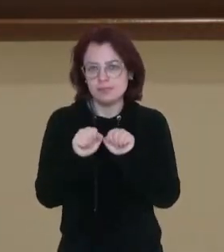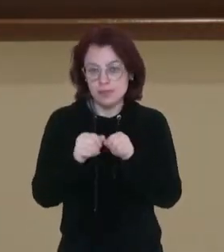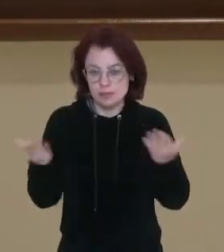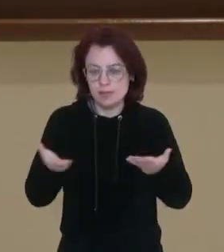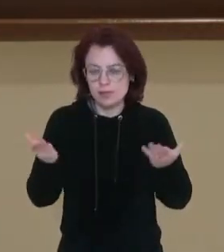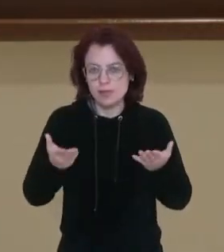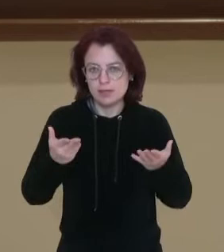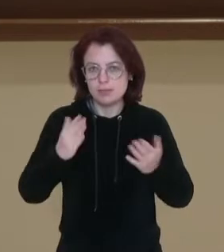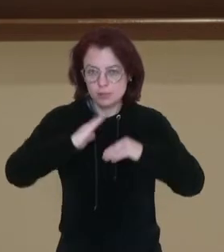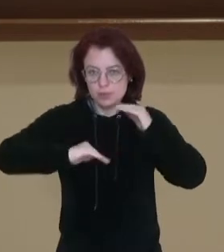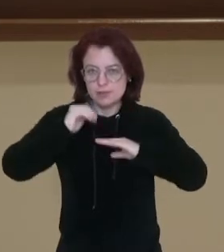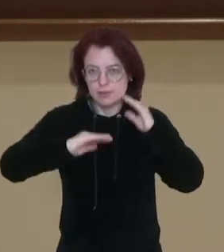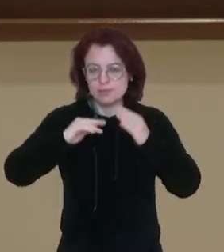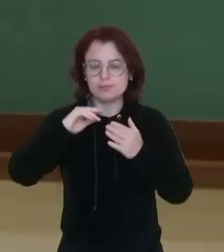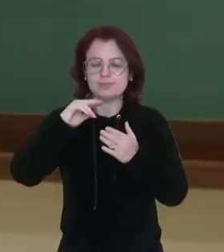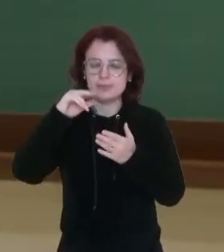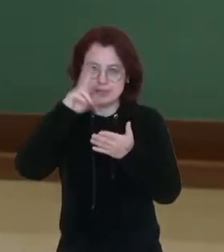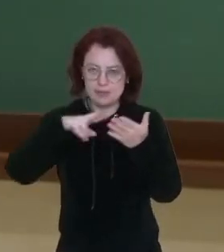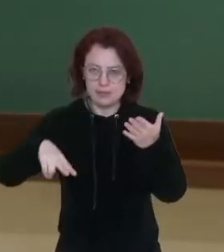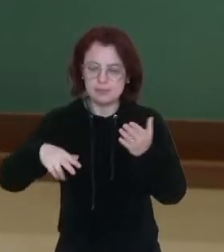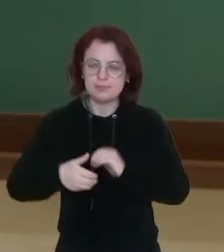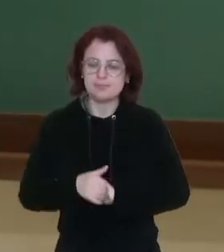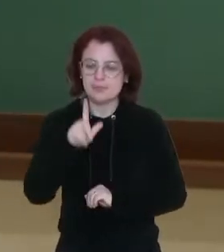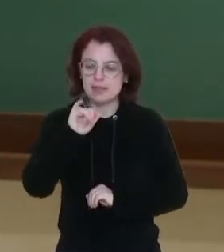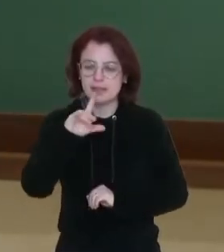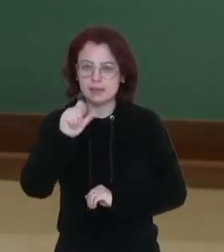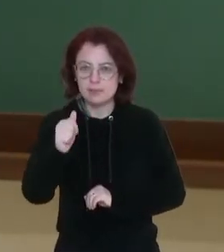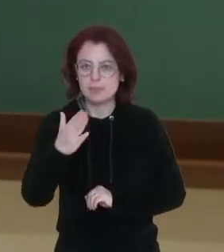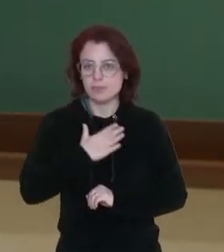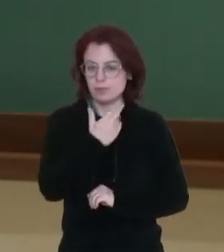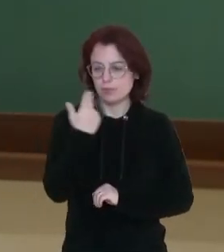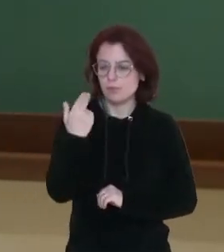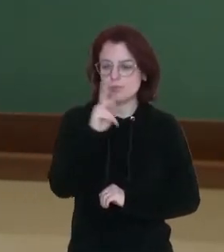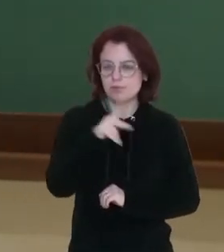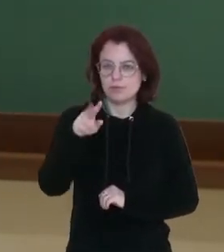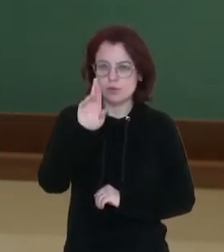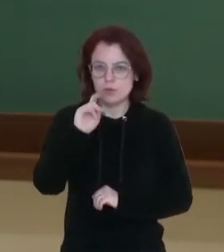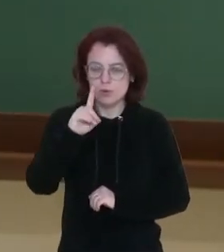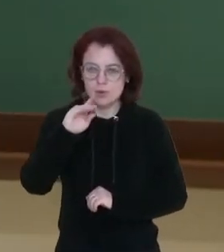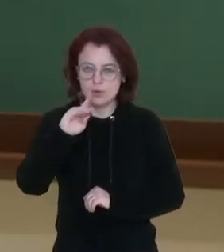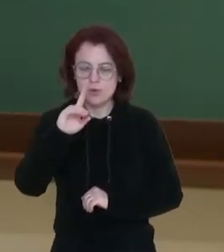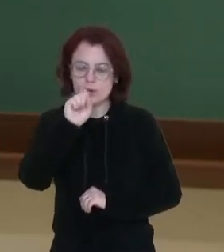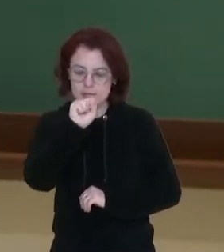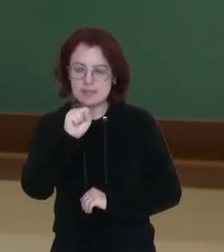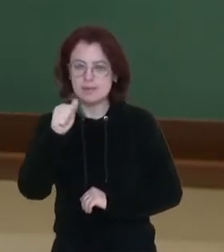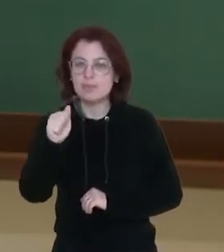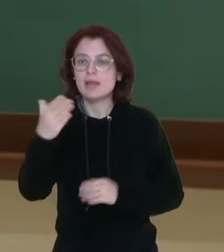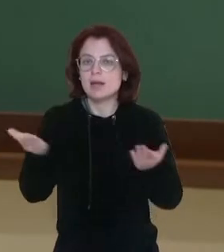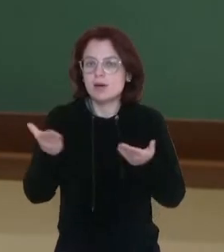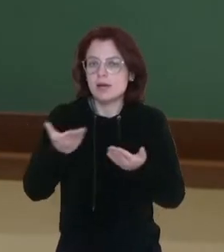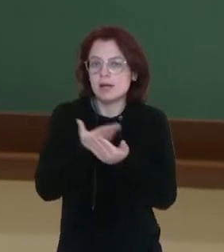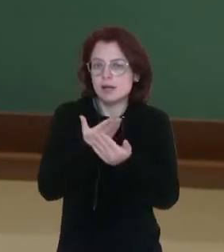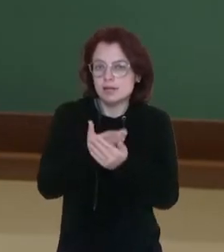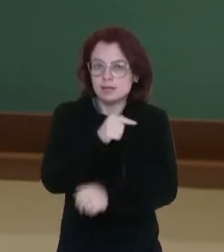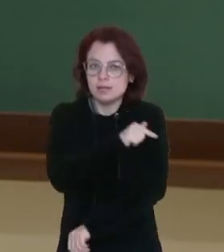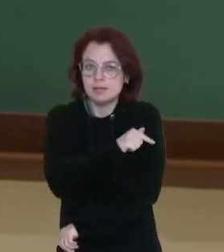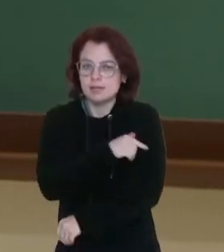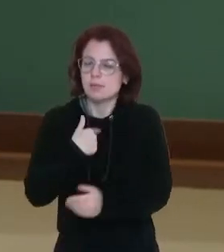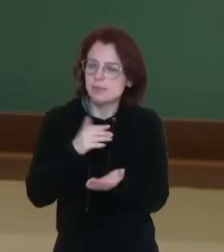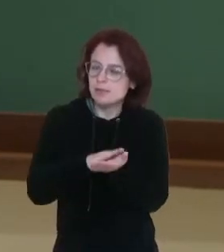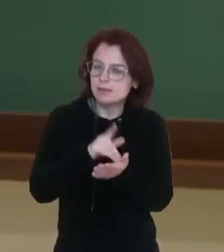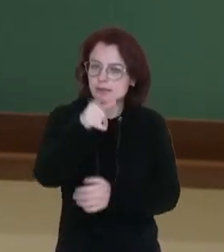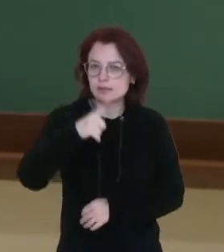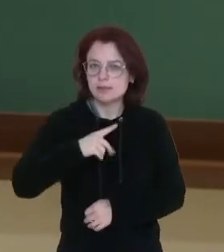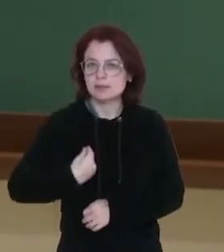uma lenda, ok? Eu sou a professora Rosa Helena Bueno, estamos aqui, né, com as aulas do 7º ano, parabenizo a todos por